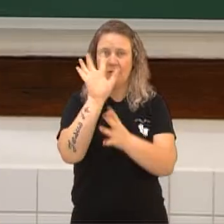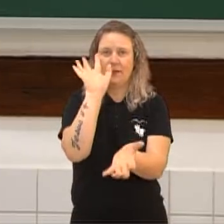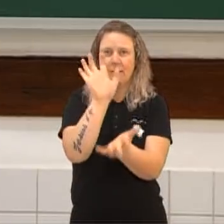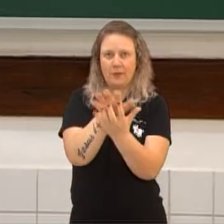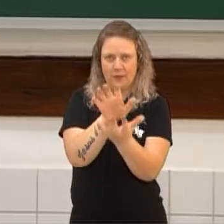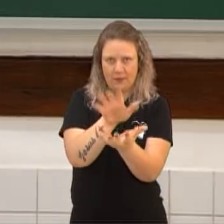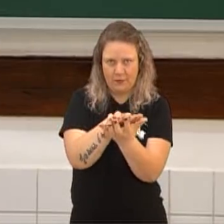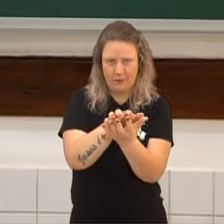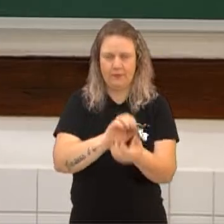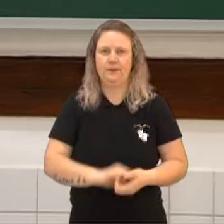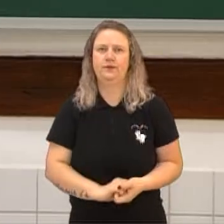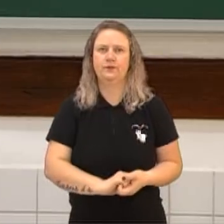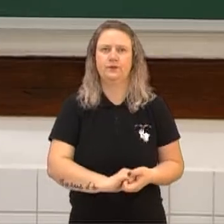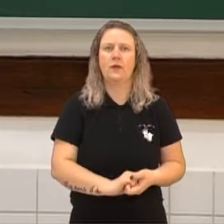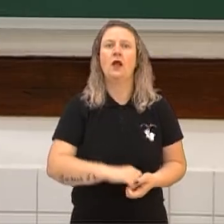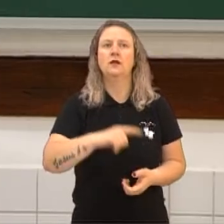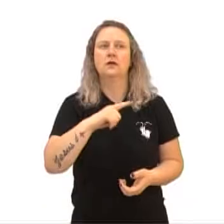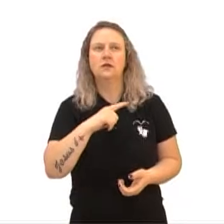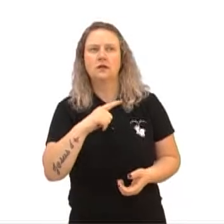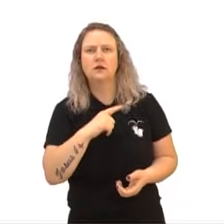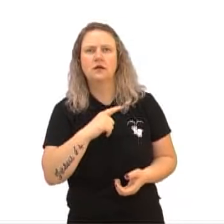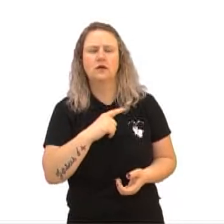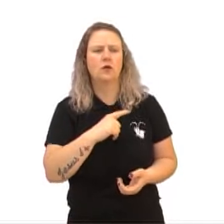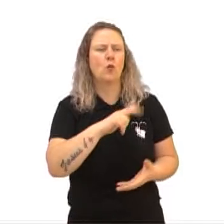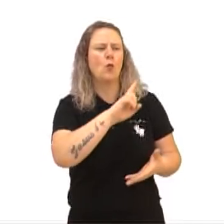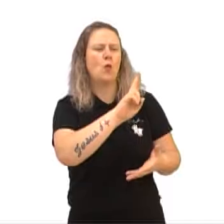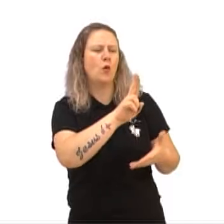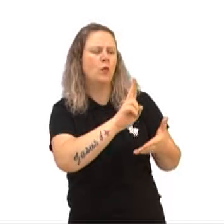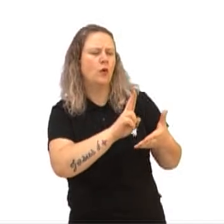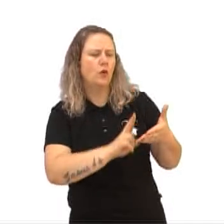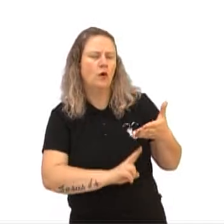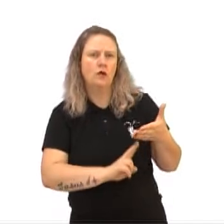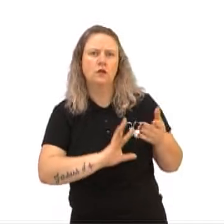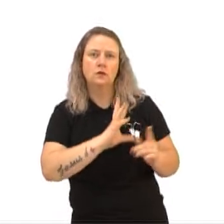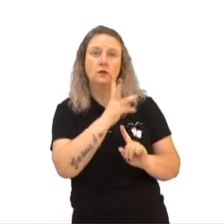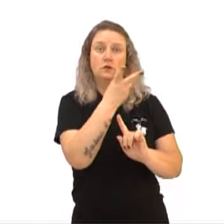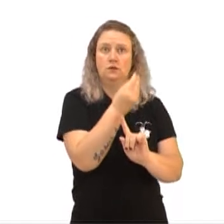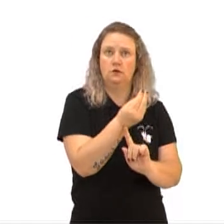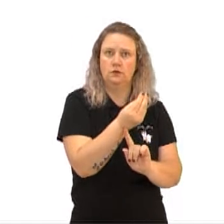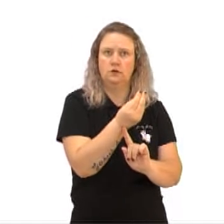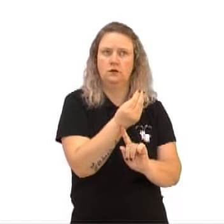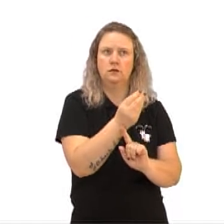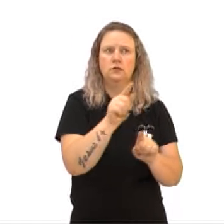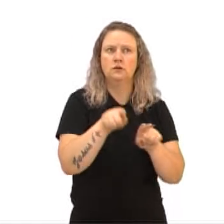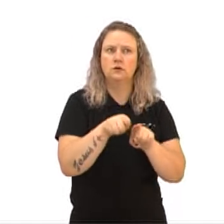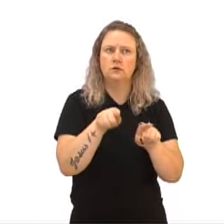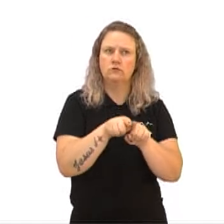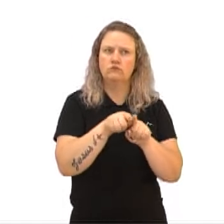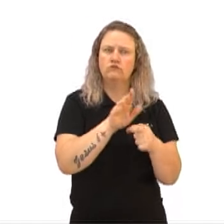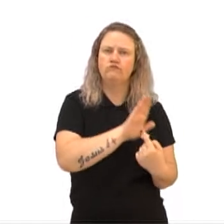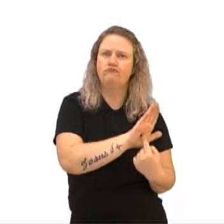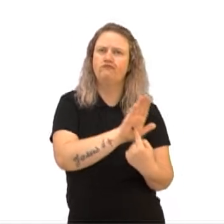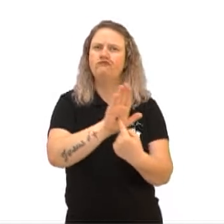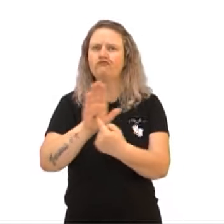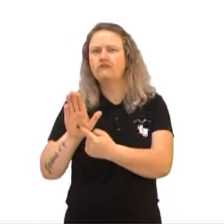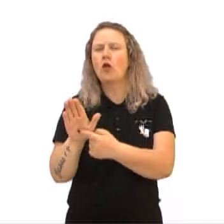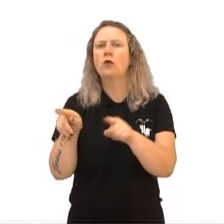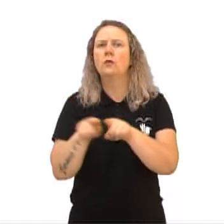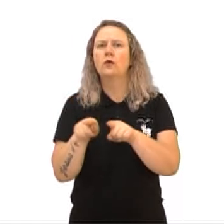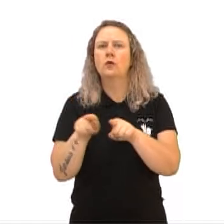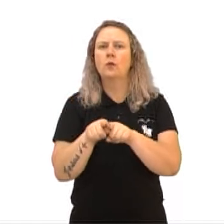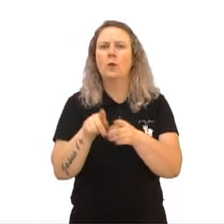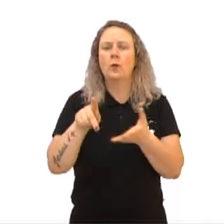Vários artistas nordestinos se reuniram para construir os princípios desse movimento idealizado pelo poeta e